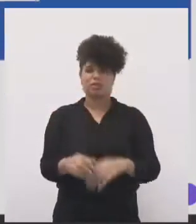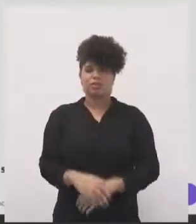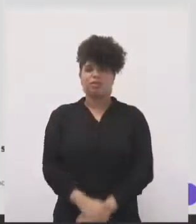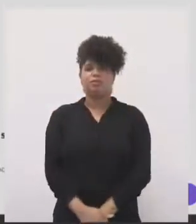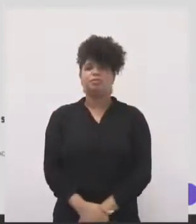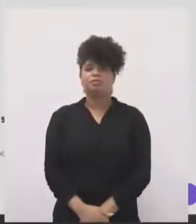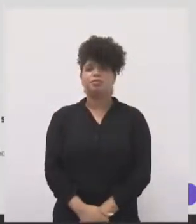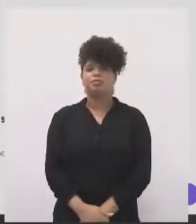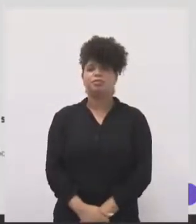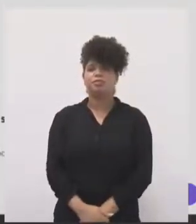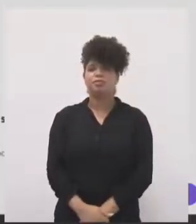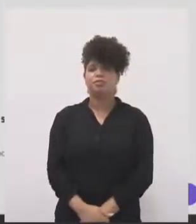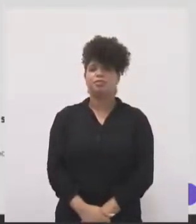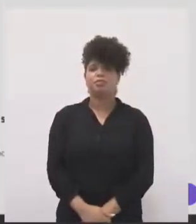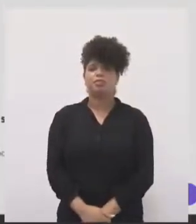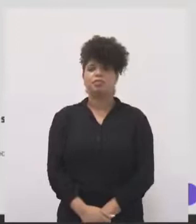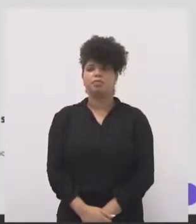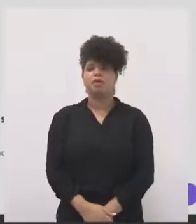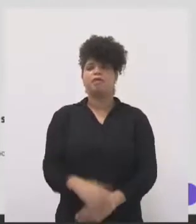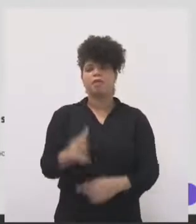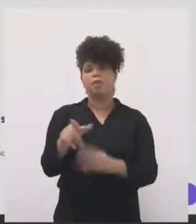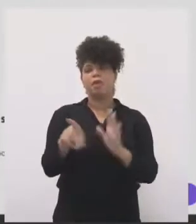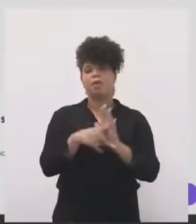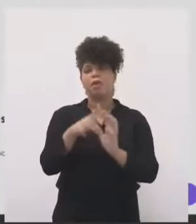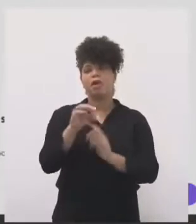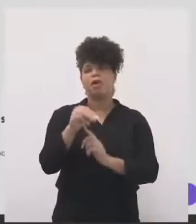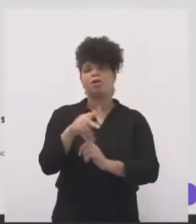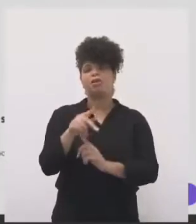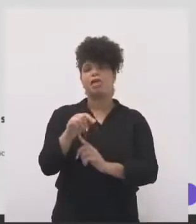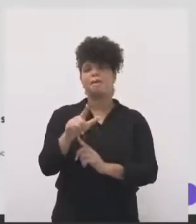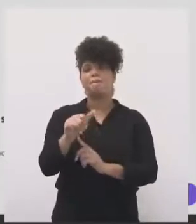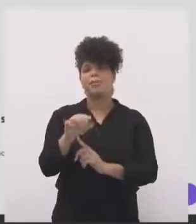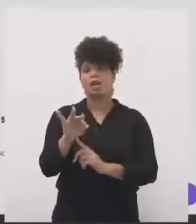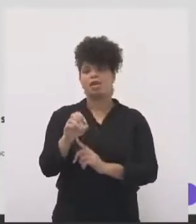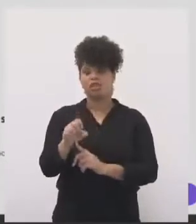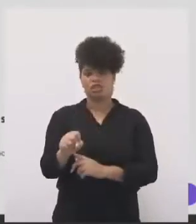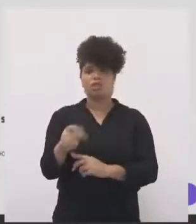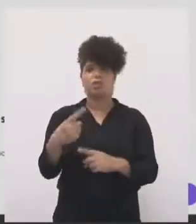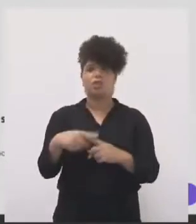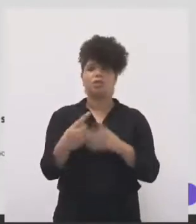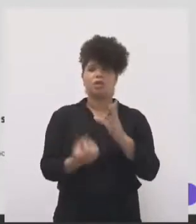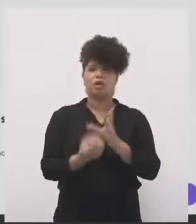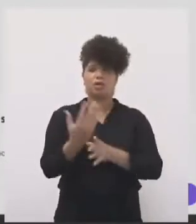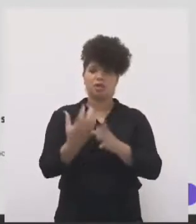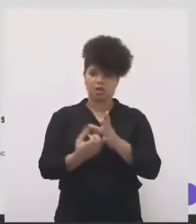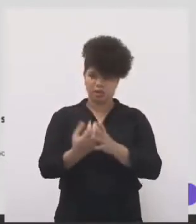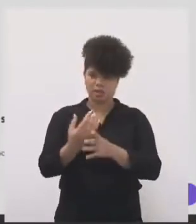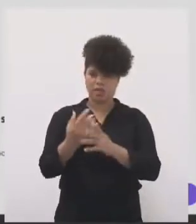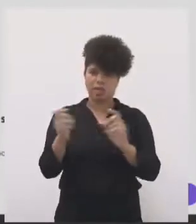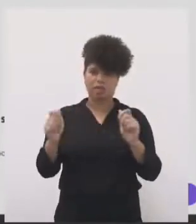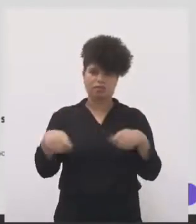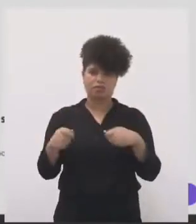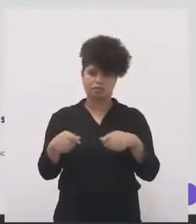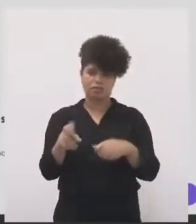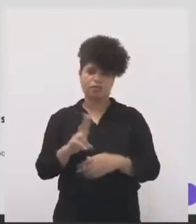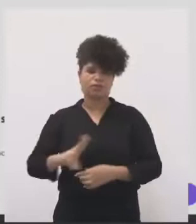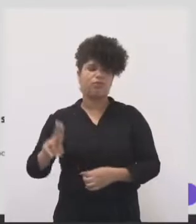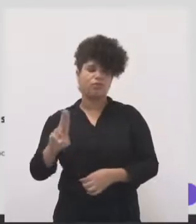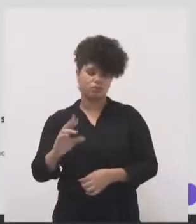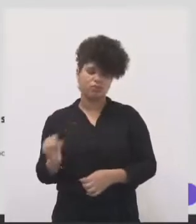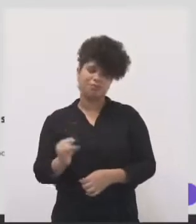Eu tenho aqui ainda uma opção de template, porque todos os designs que eu criar, eles podem